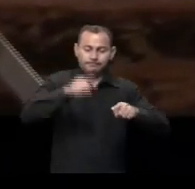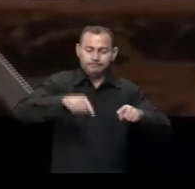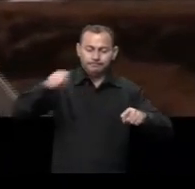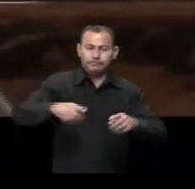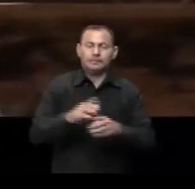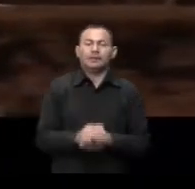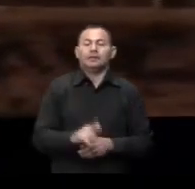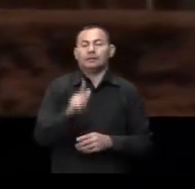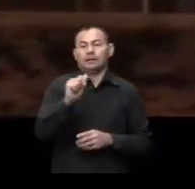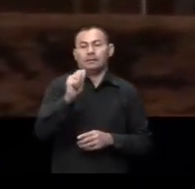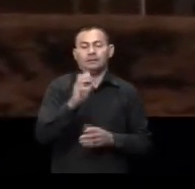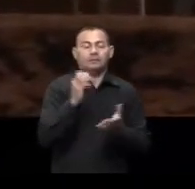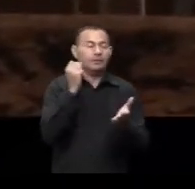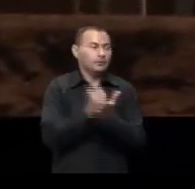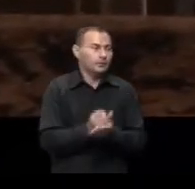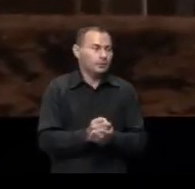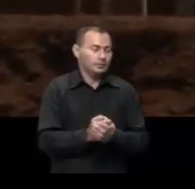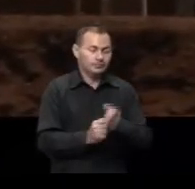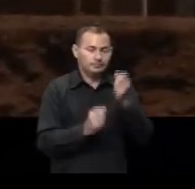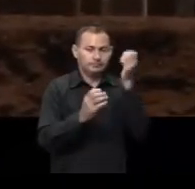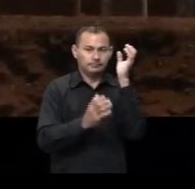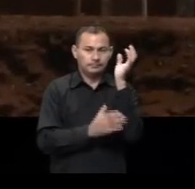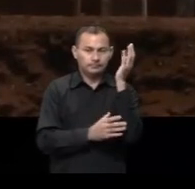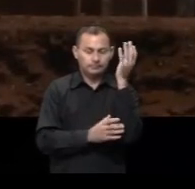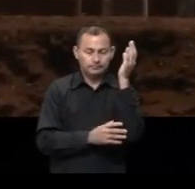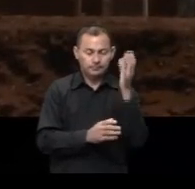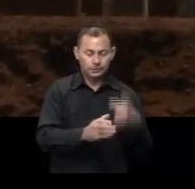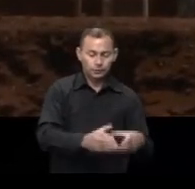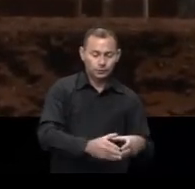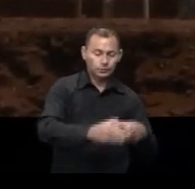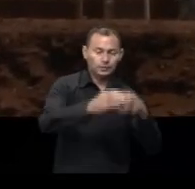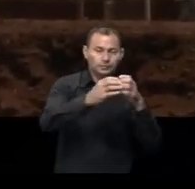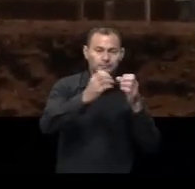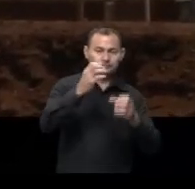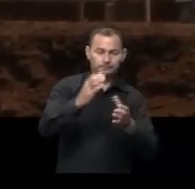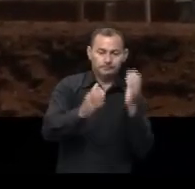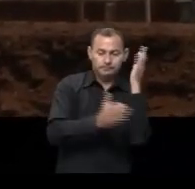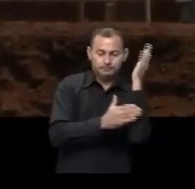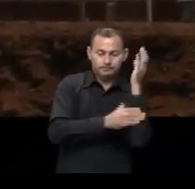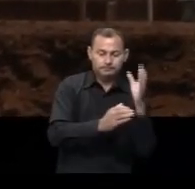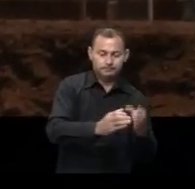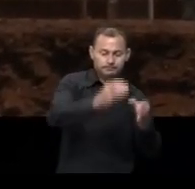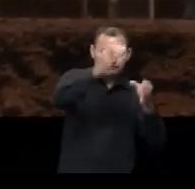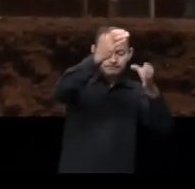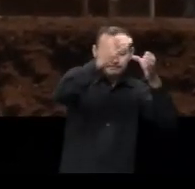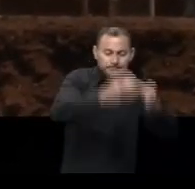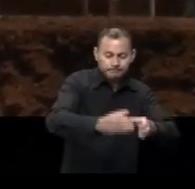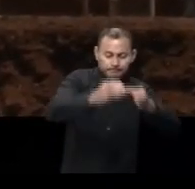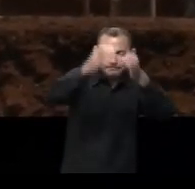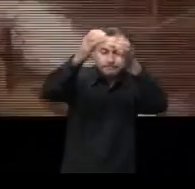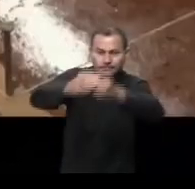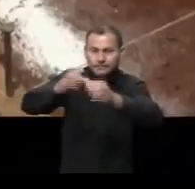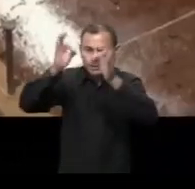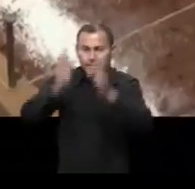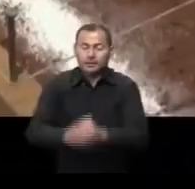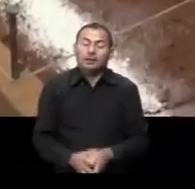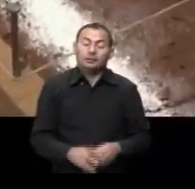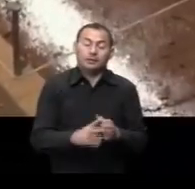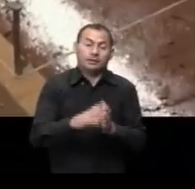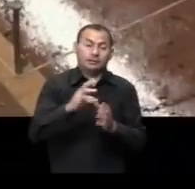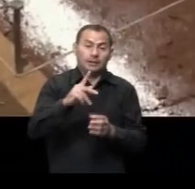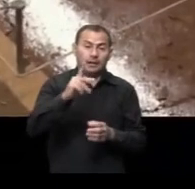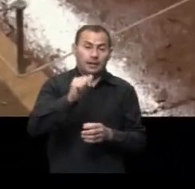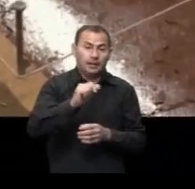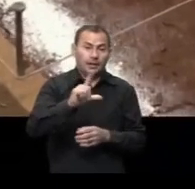piquetear o ponto de estaca, o ponto de fundação. Esse gabarito é o que vai garantir a exatidão na nossa obra, não é esse ponto de